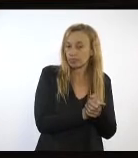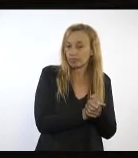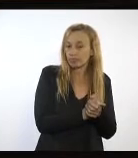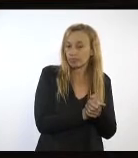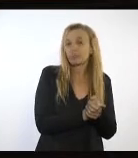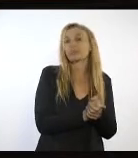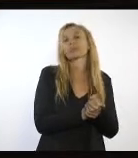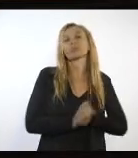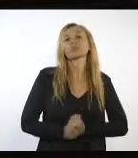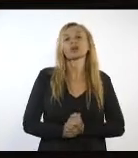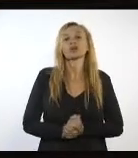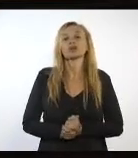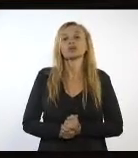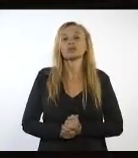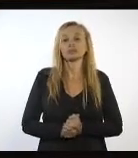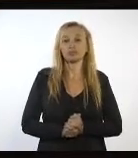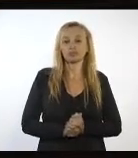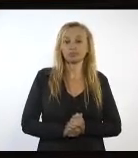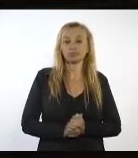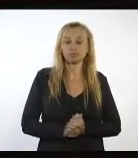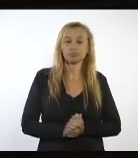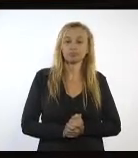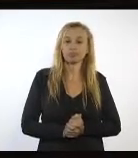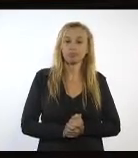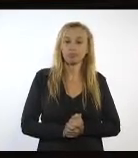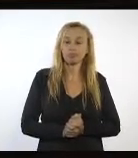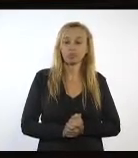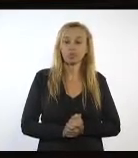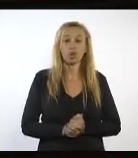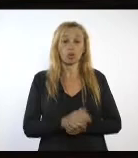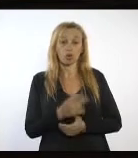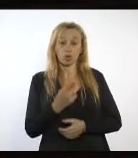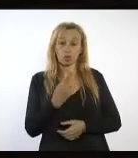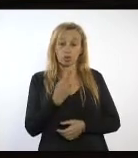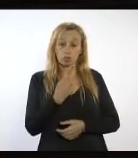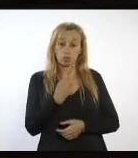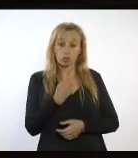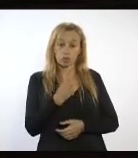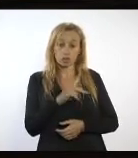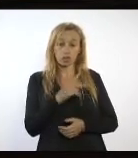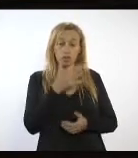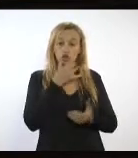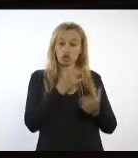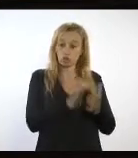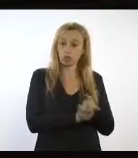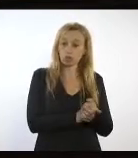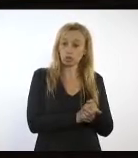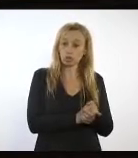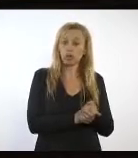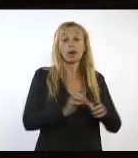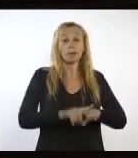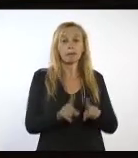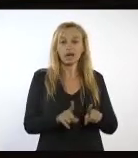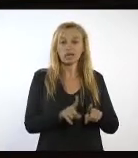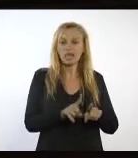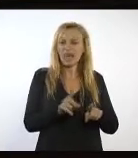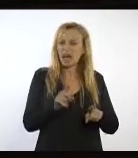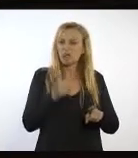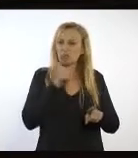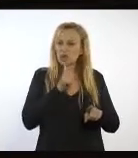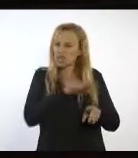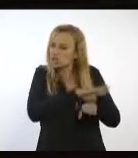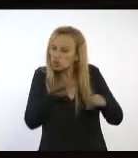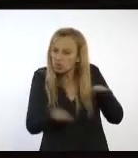uma relação de companheirismo, o seu principal algoz, mas essa submissão, ela não é só